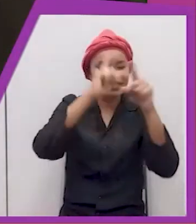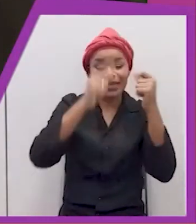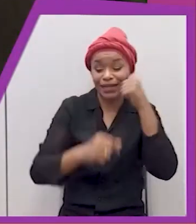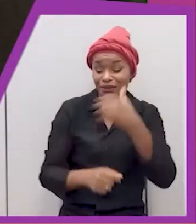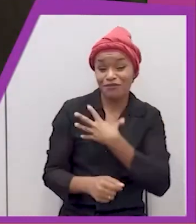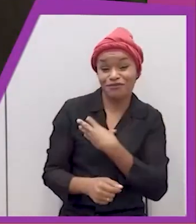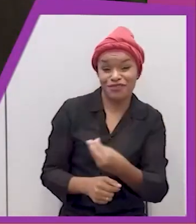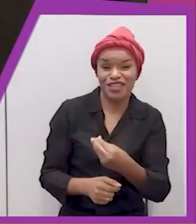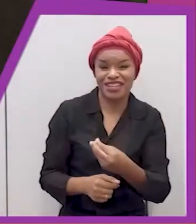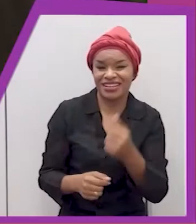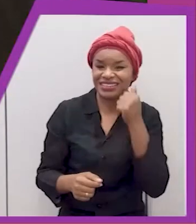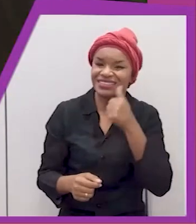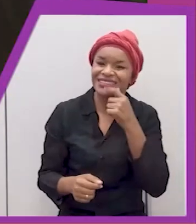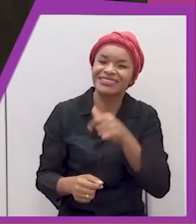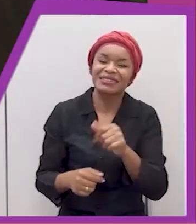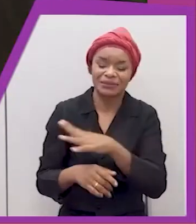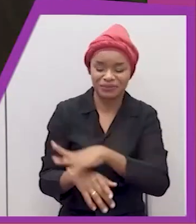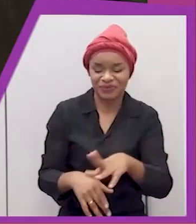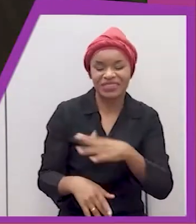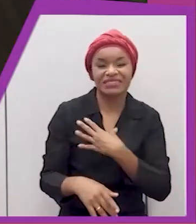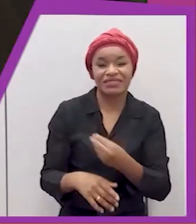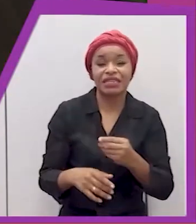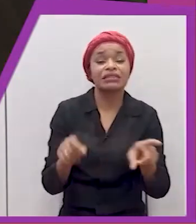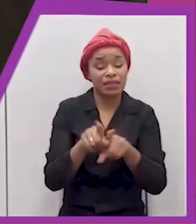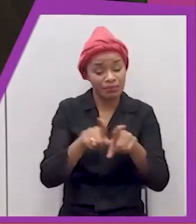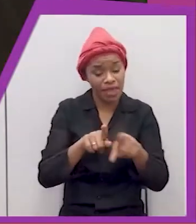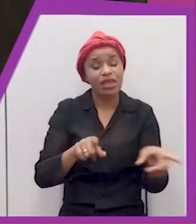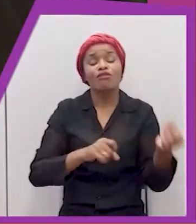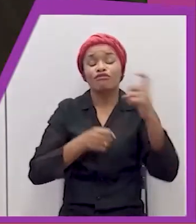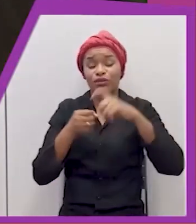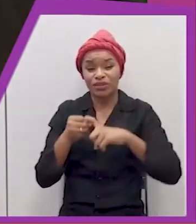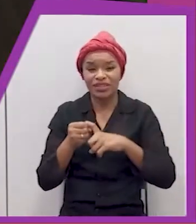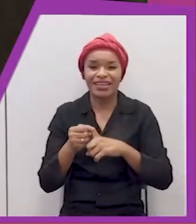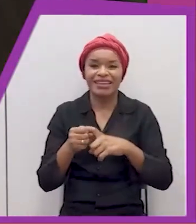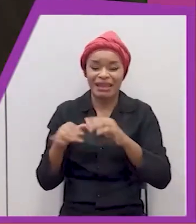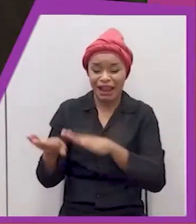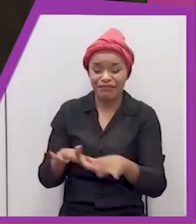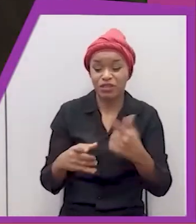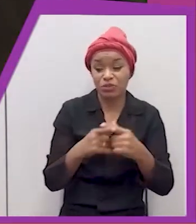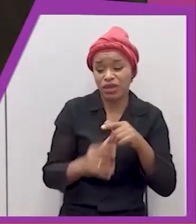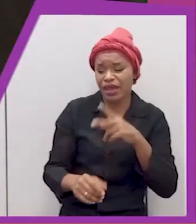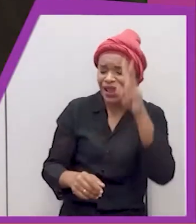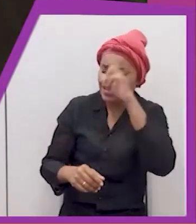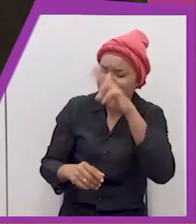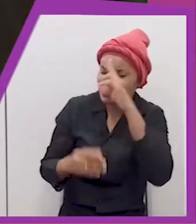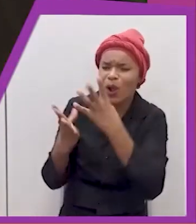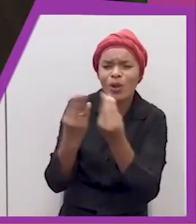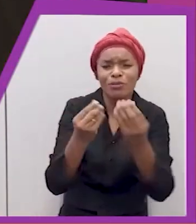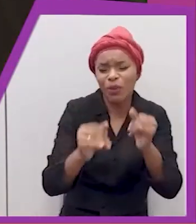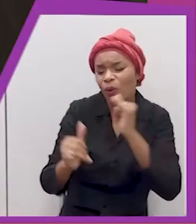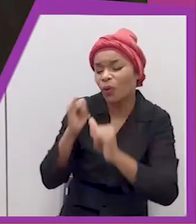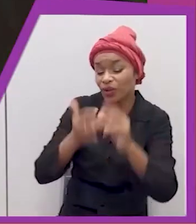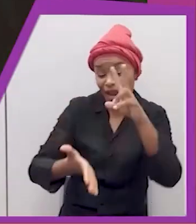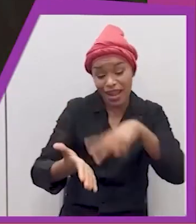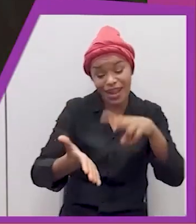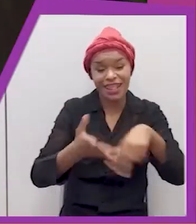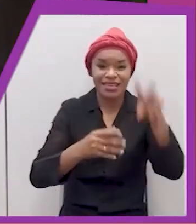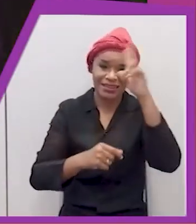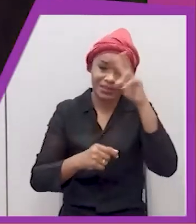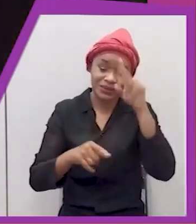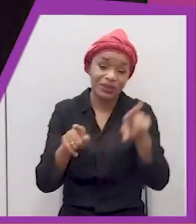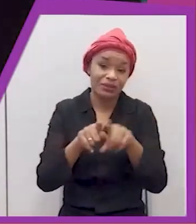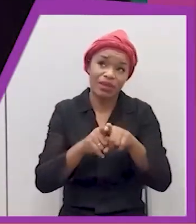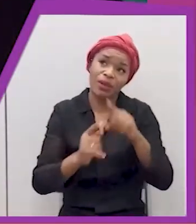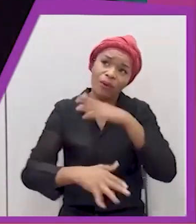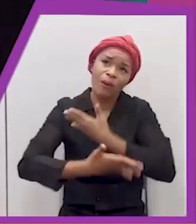vou lá na padaria do meu avô eu vou na fazenda que eu brincava com ele também e depois também que eu